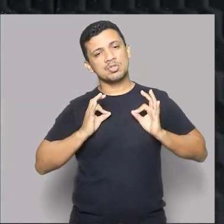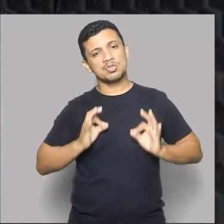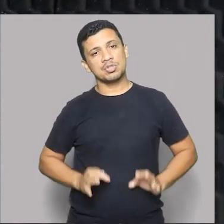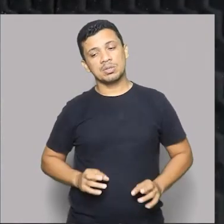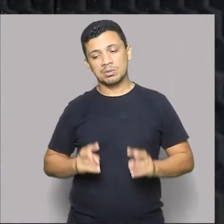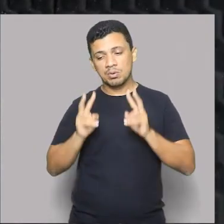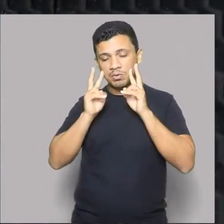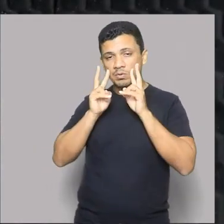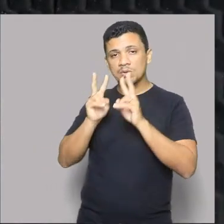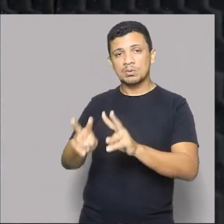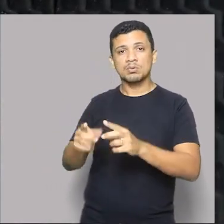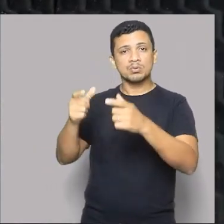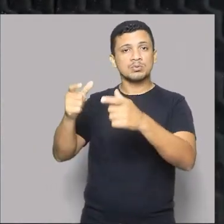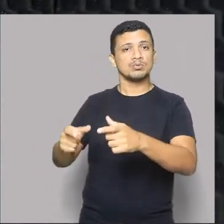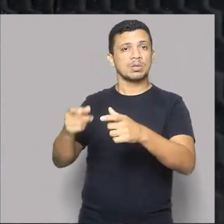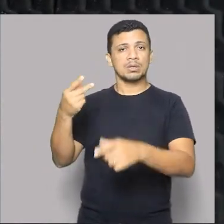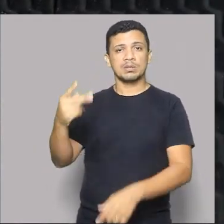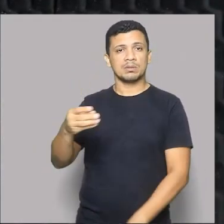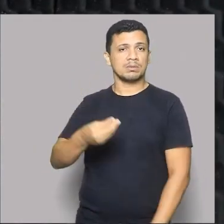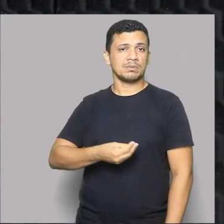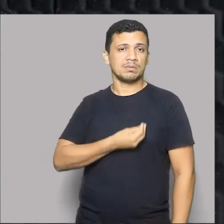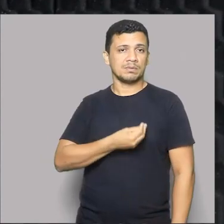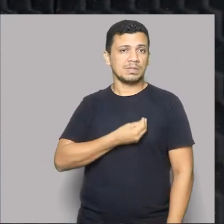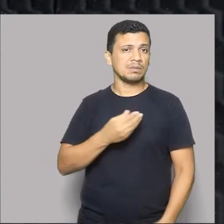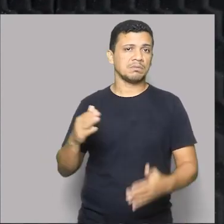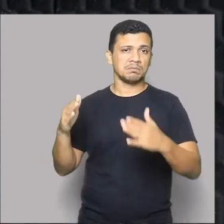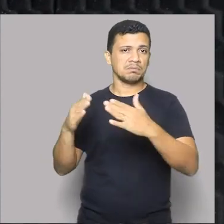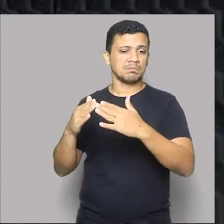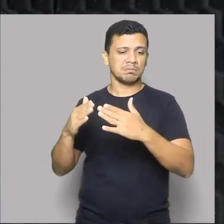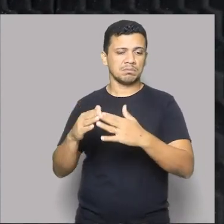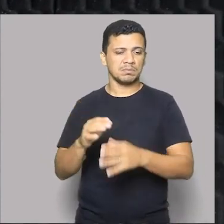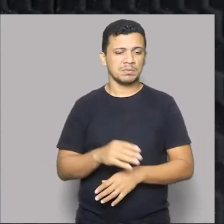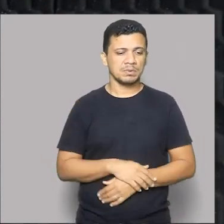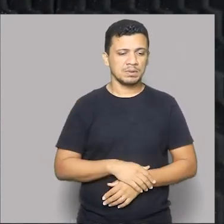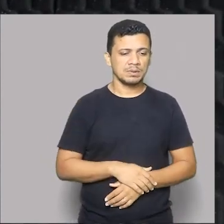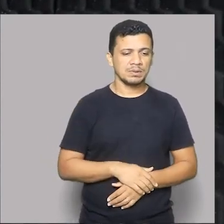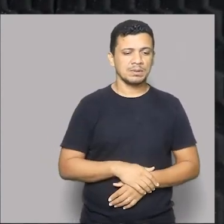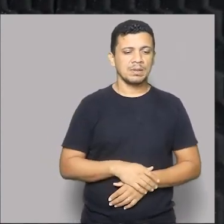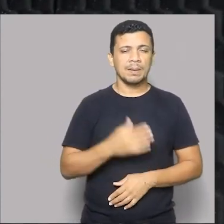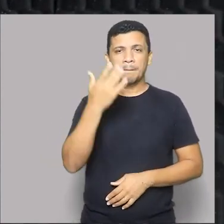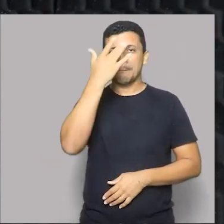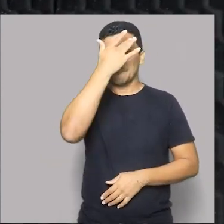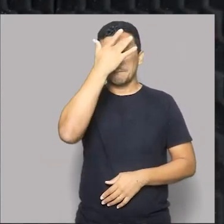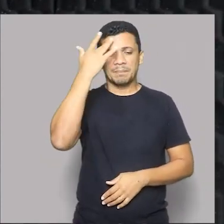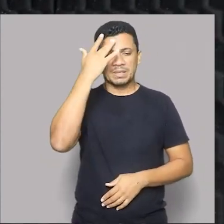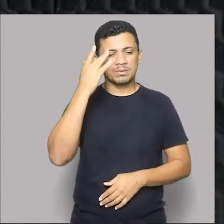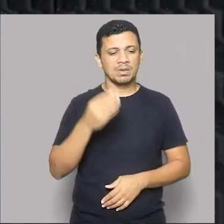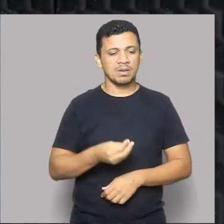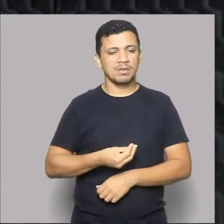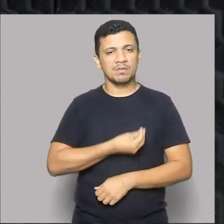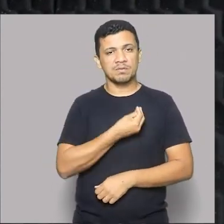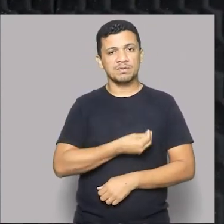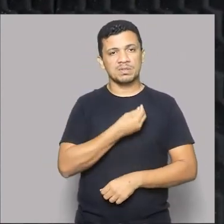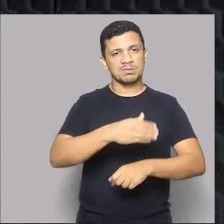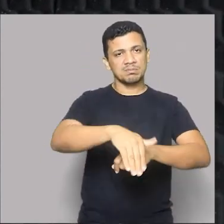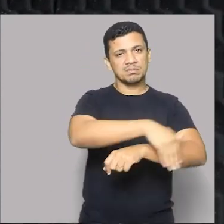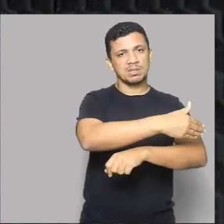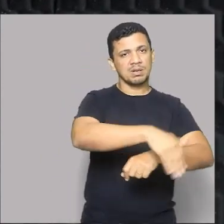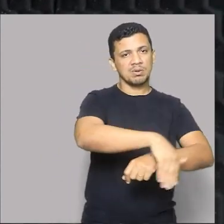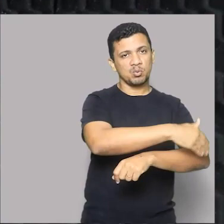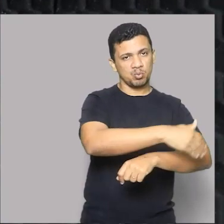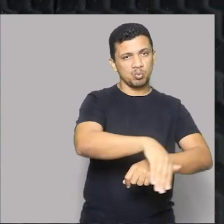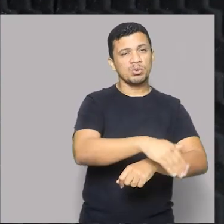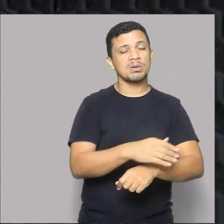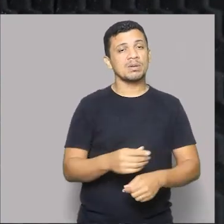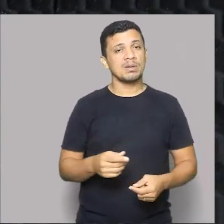é um lugar onde ele está, onde ele se instala, né? Aqui, as pessoas em situação de rua, que é uma preocupação